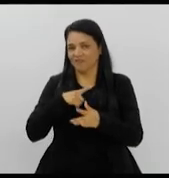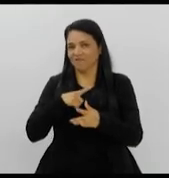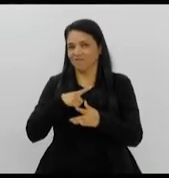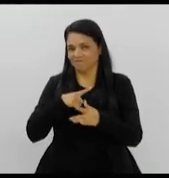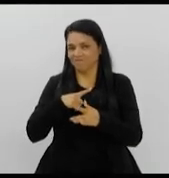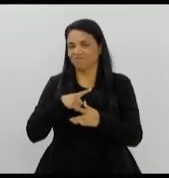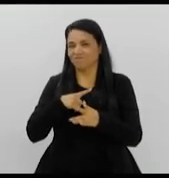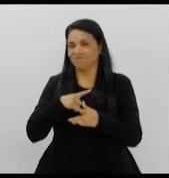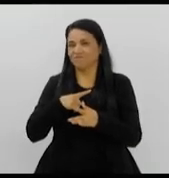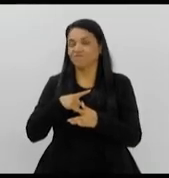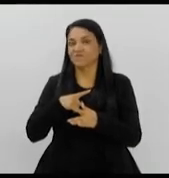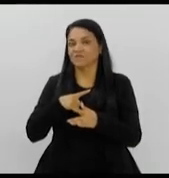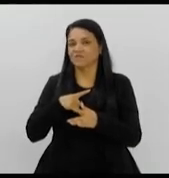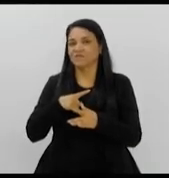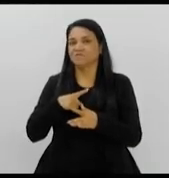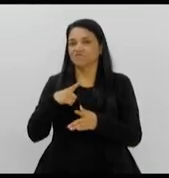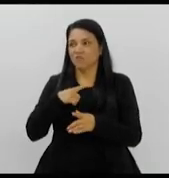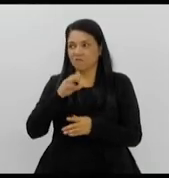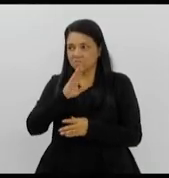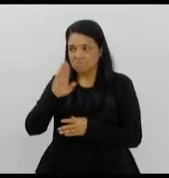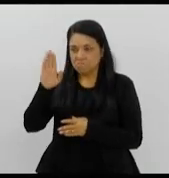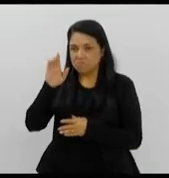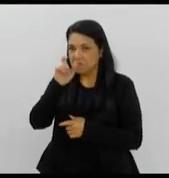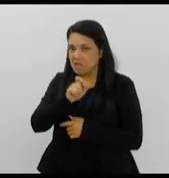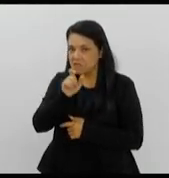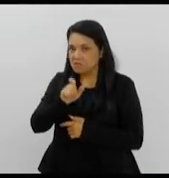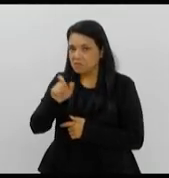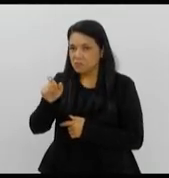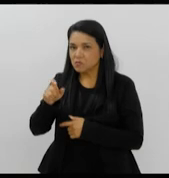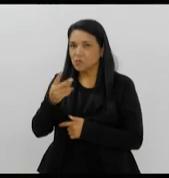Vimos candidaturas que tiveram